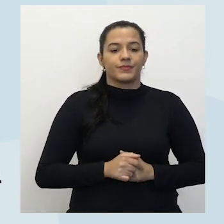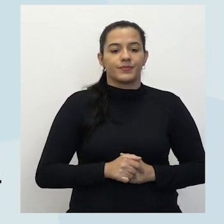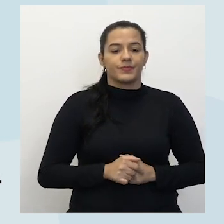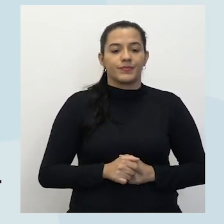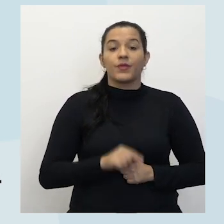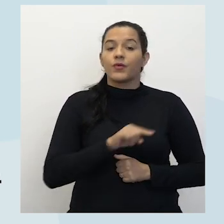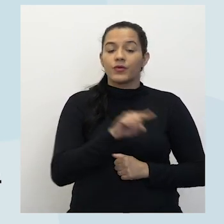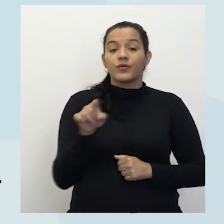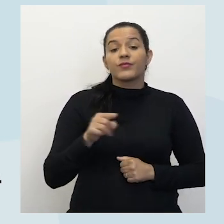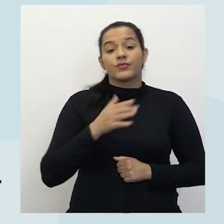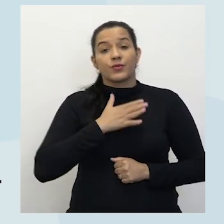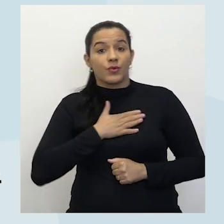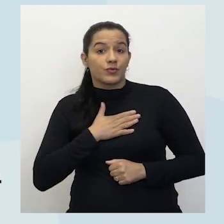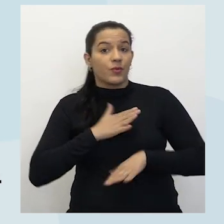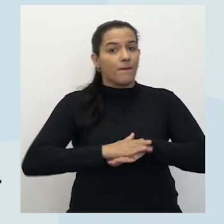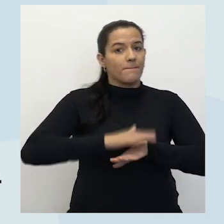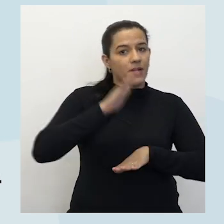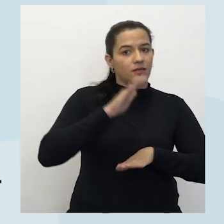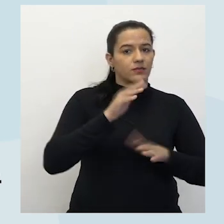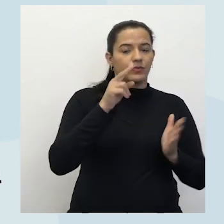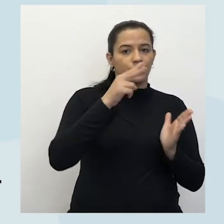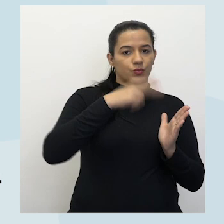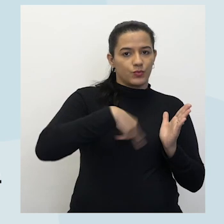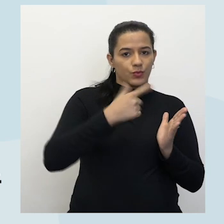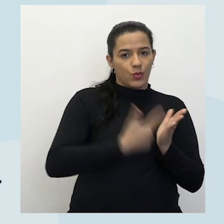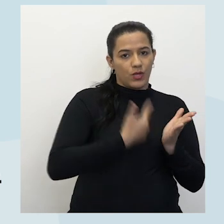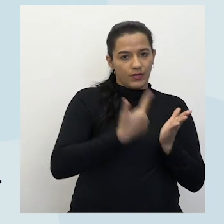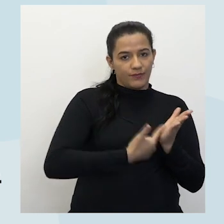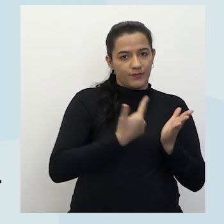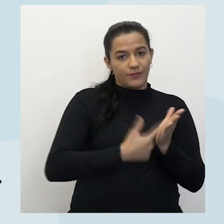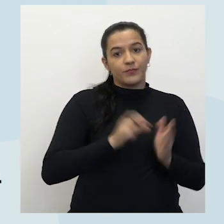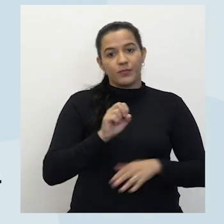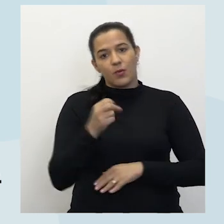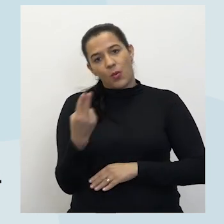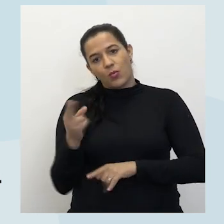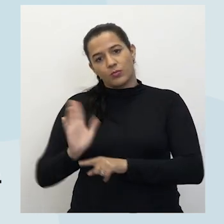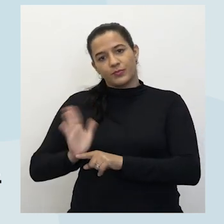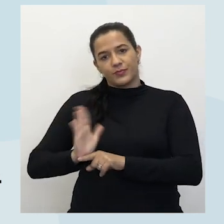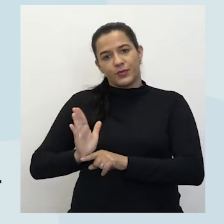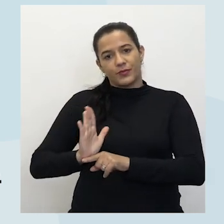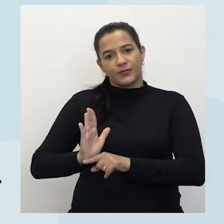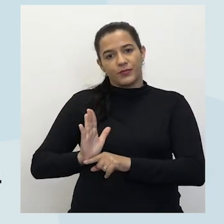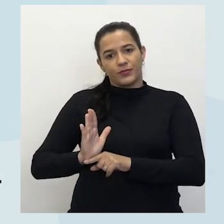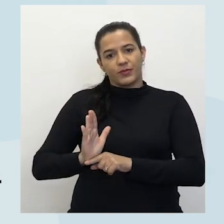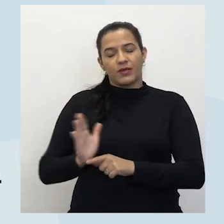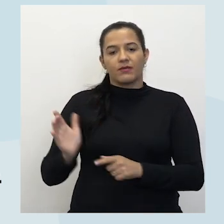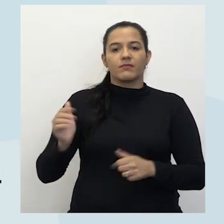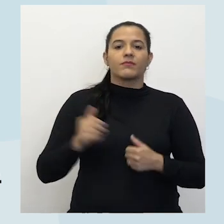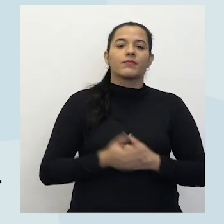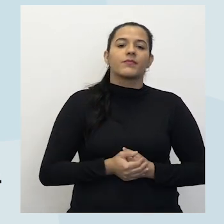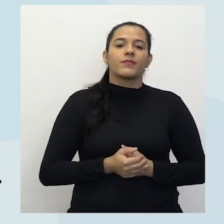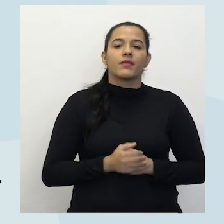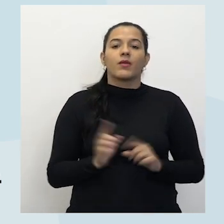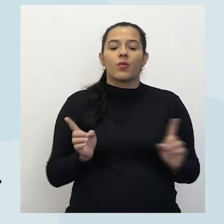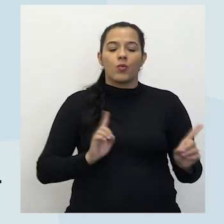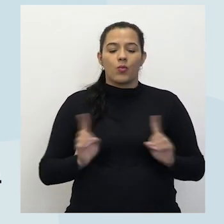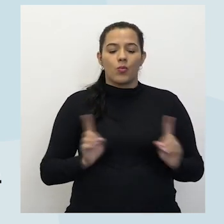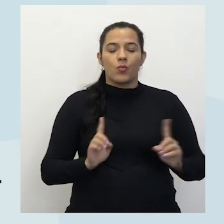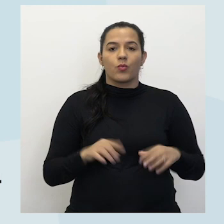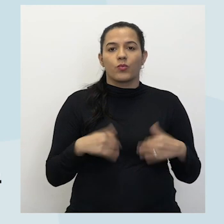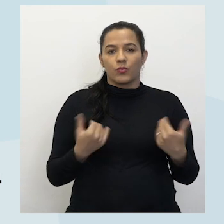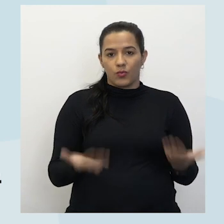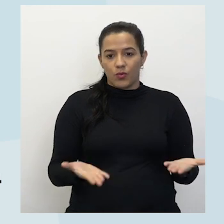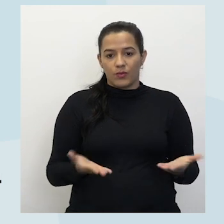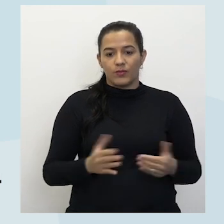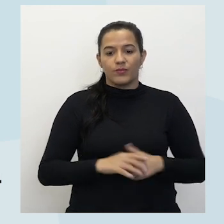mais legal? O livro, história original, ou o filme, versão adaptada? O mais legal é o quê? O livro ou o filme?